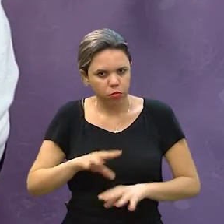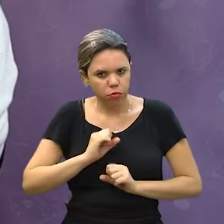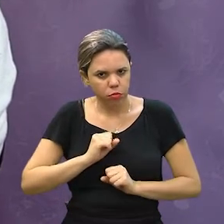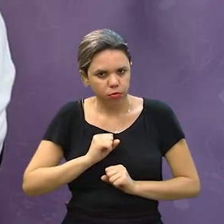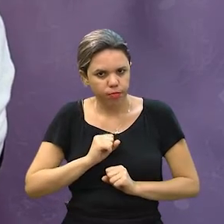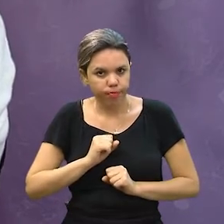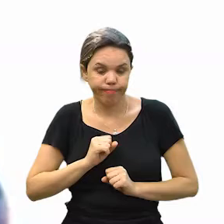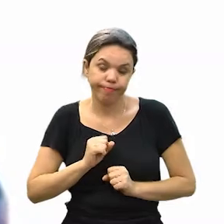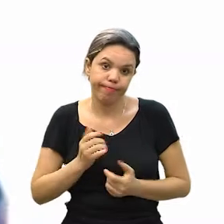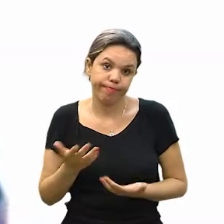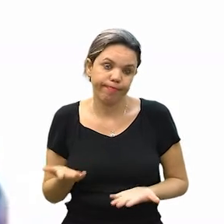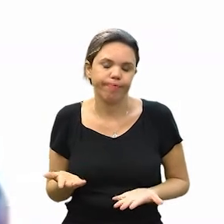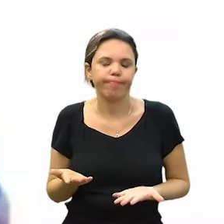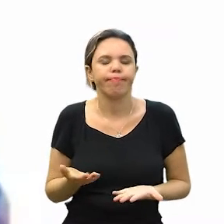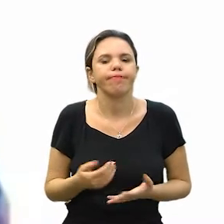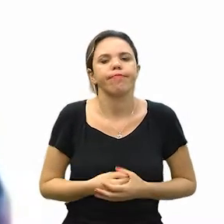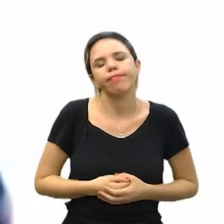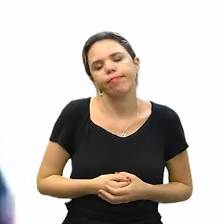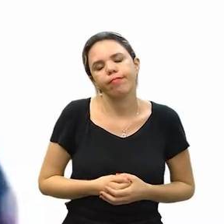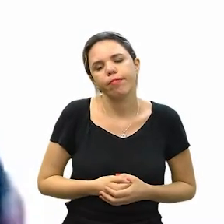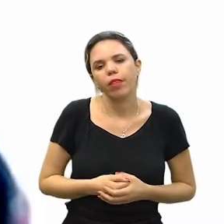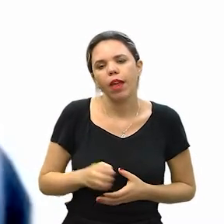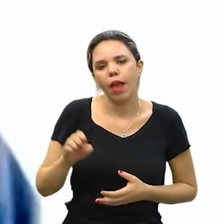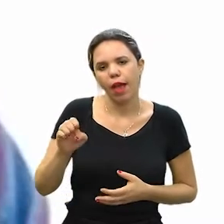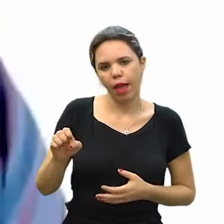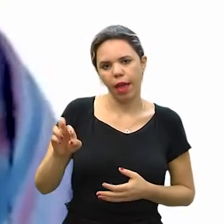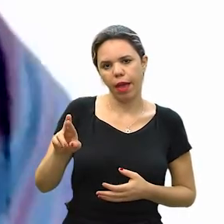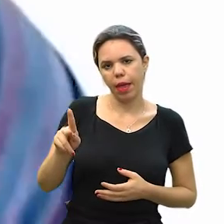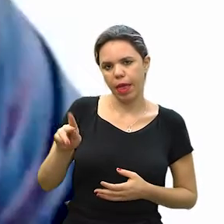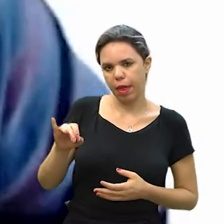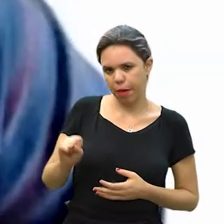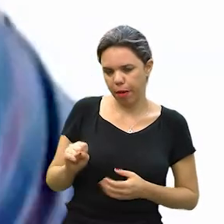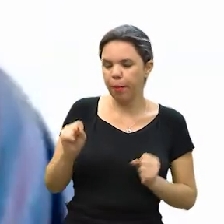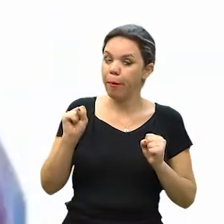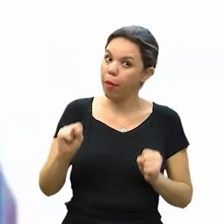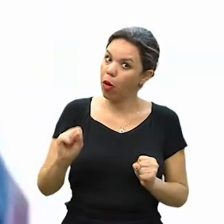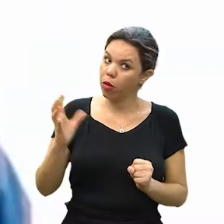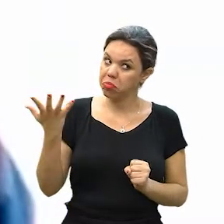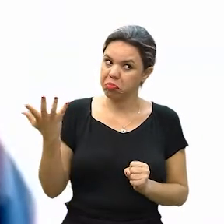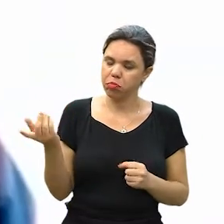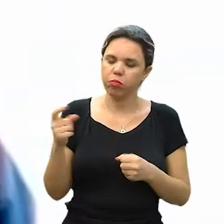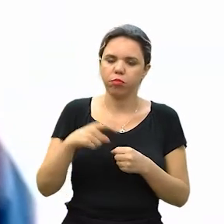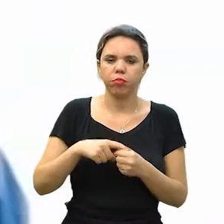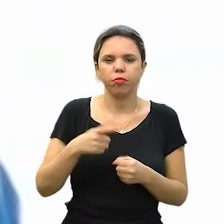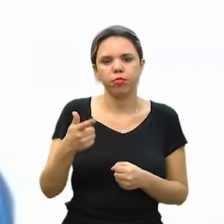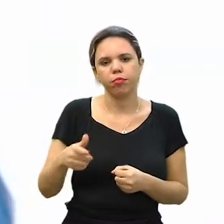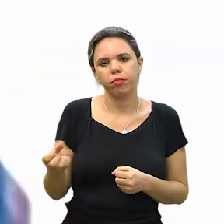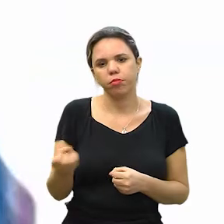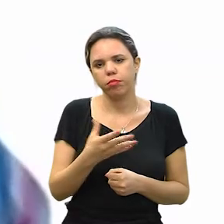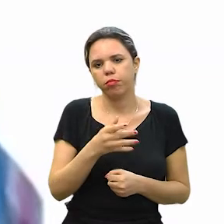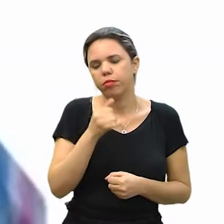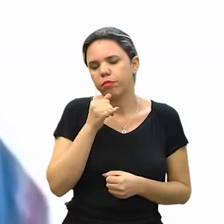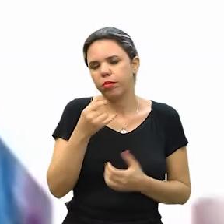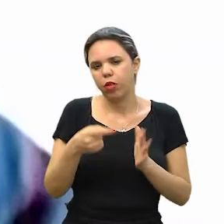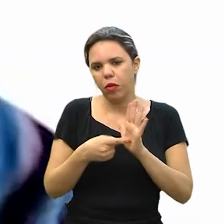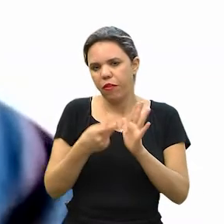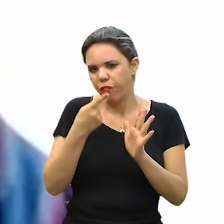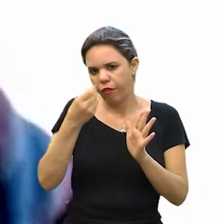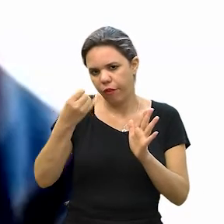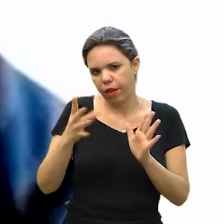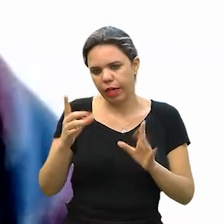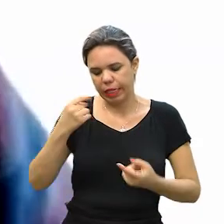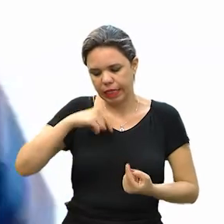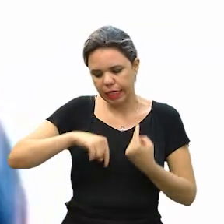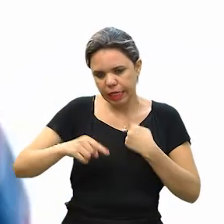novo a doença? O herpes pode voltar, o herpes zoster pode voltar novamente, geralmente nessas condições que